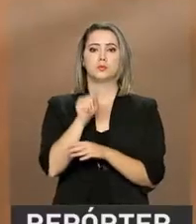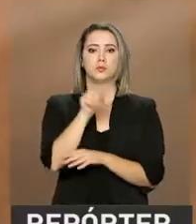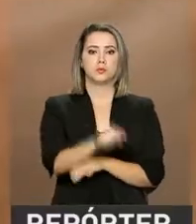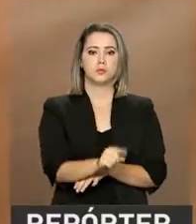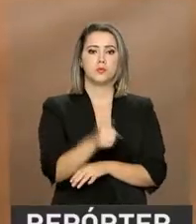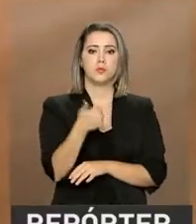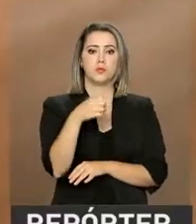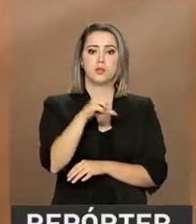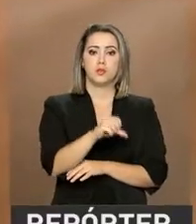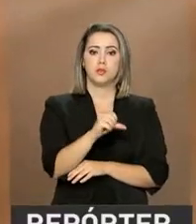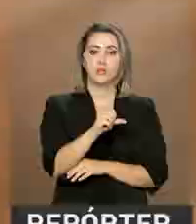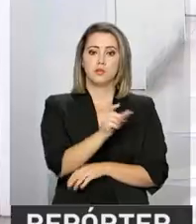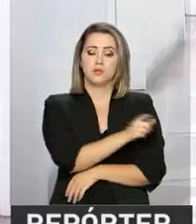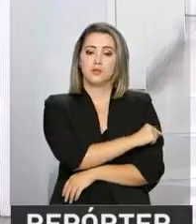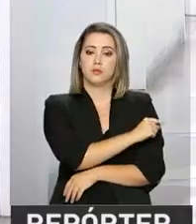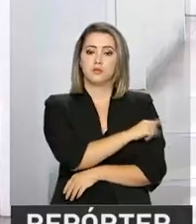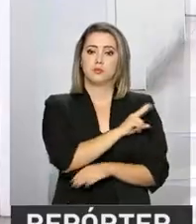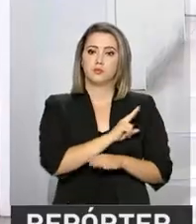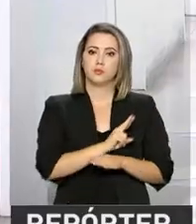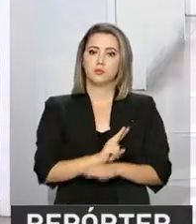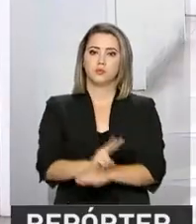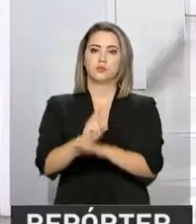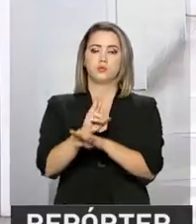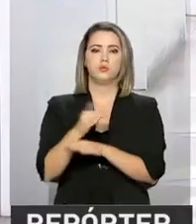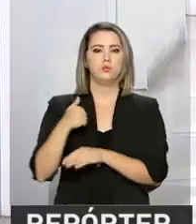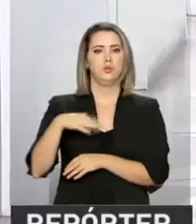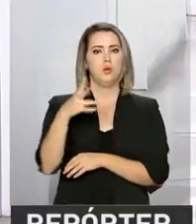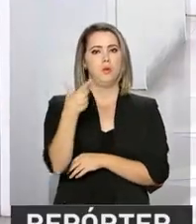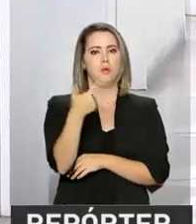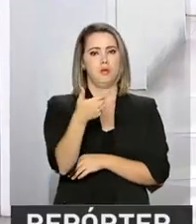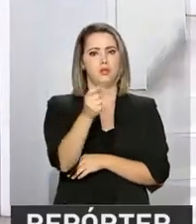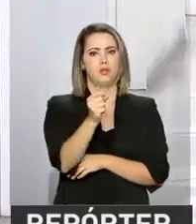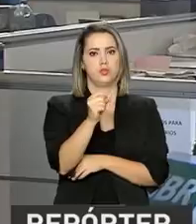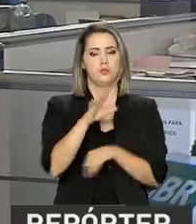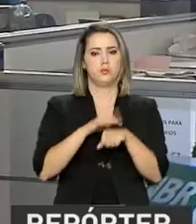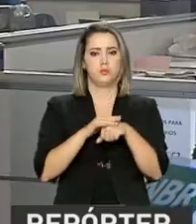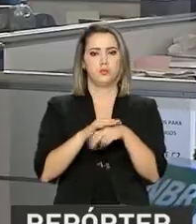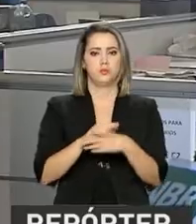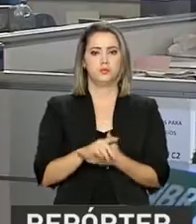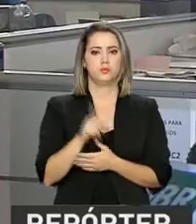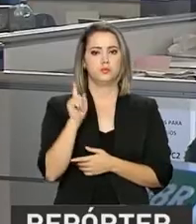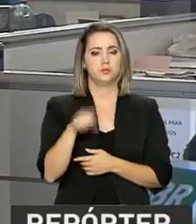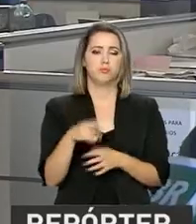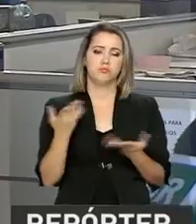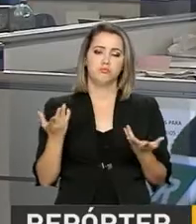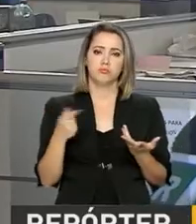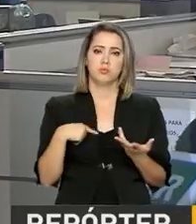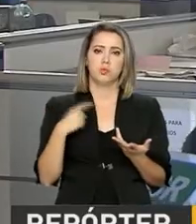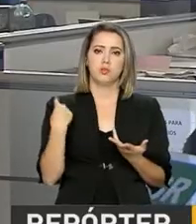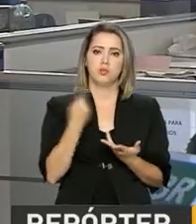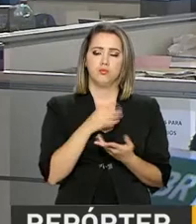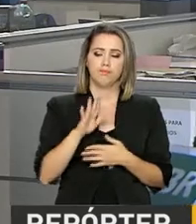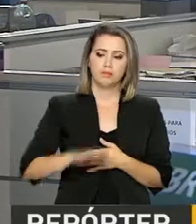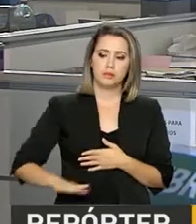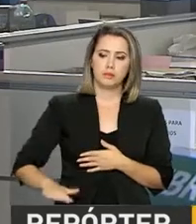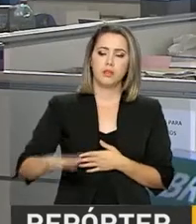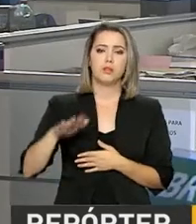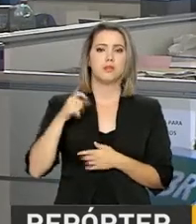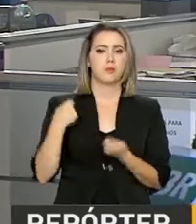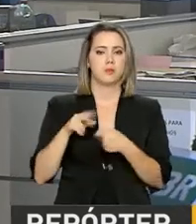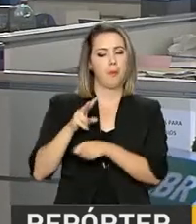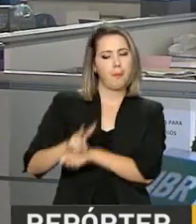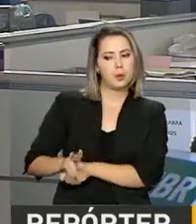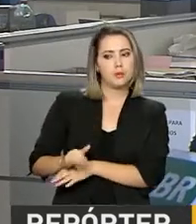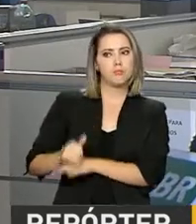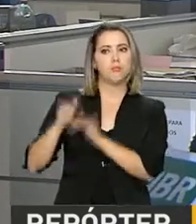São 19 vacinas para imunizar a população contra mais de 20 doenças. Óbvio que na infância há uma necessidade maior de